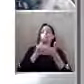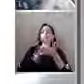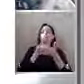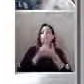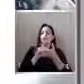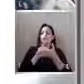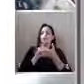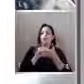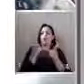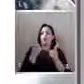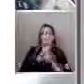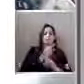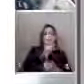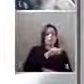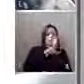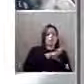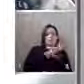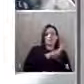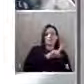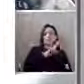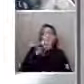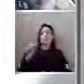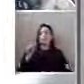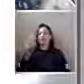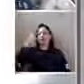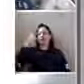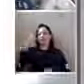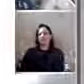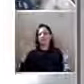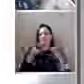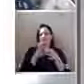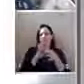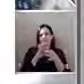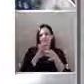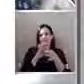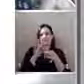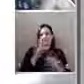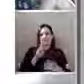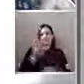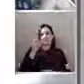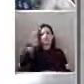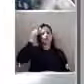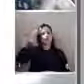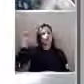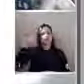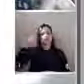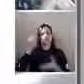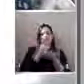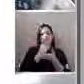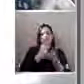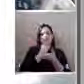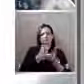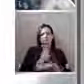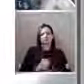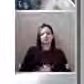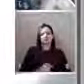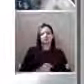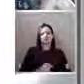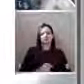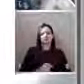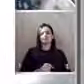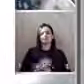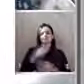Contrastivos Português e Espanhol, né? Sobretudo a publicação de Durão, Werner, Sastre Ruano e Ortigosa. E